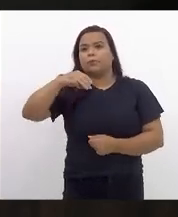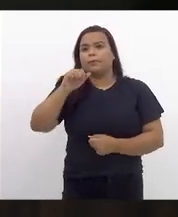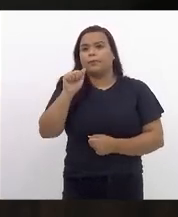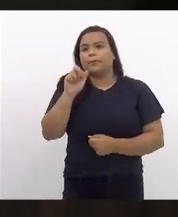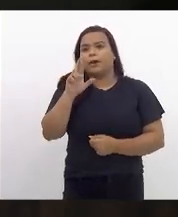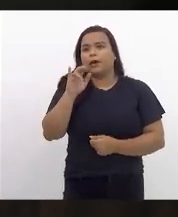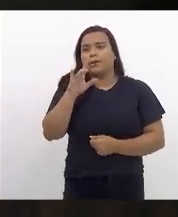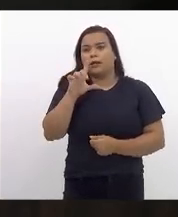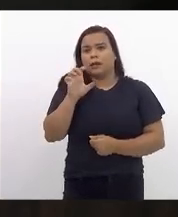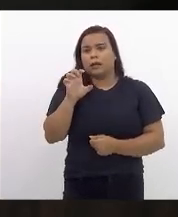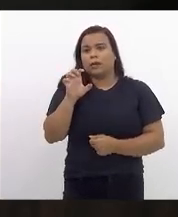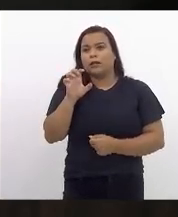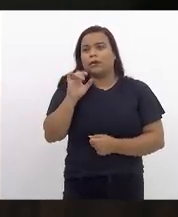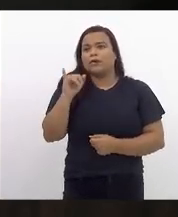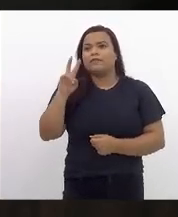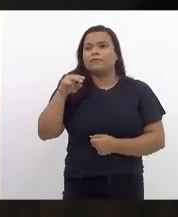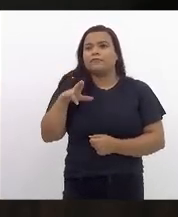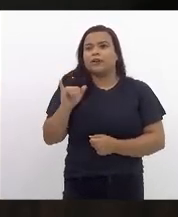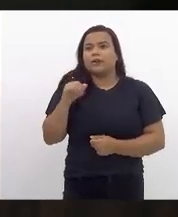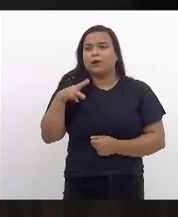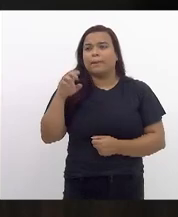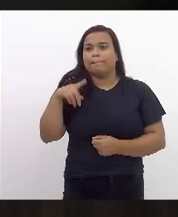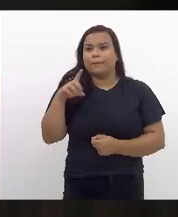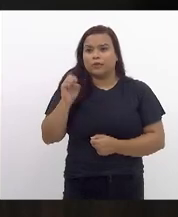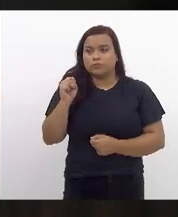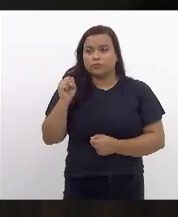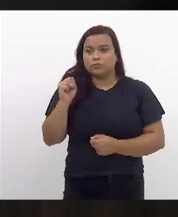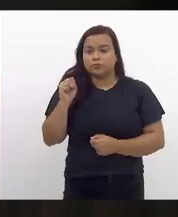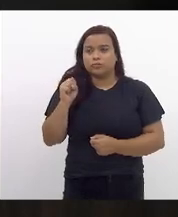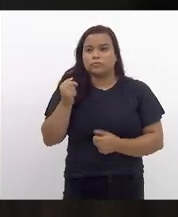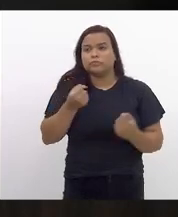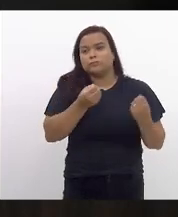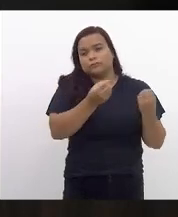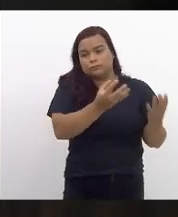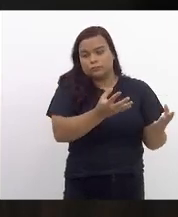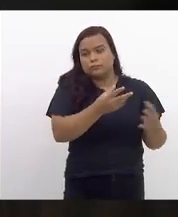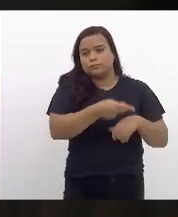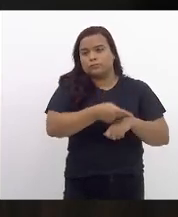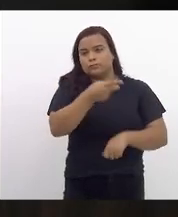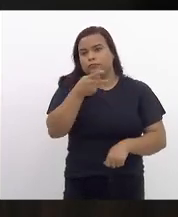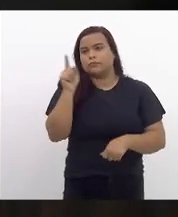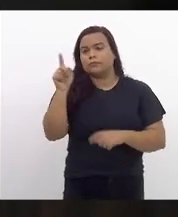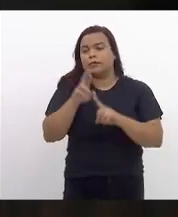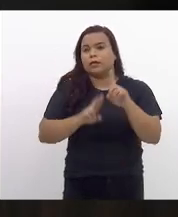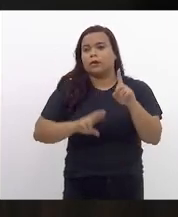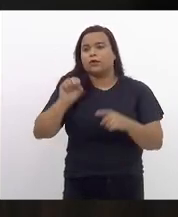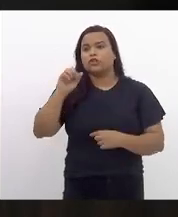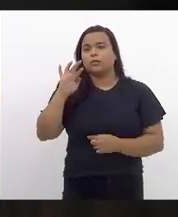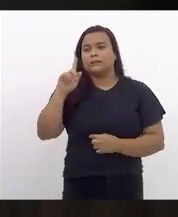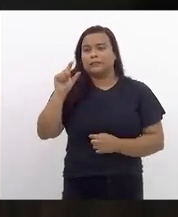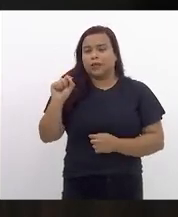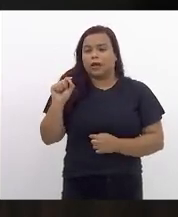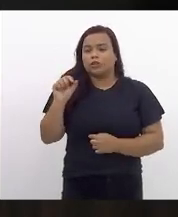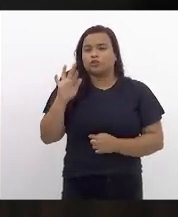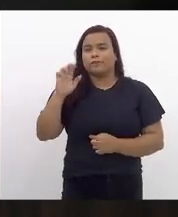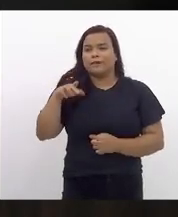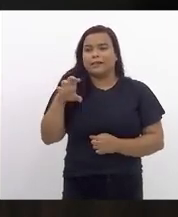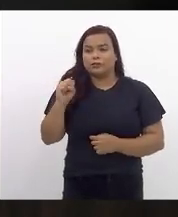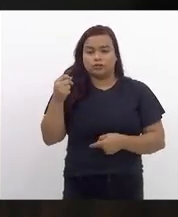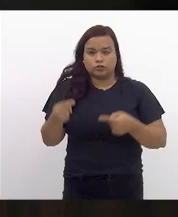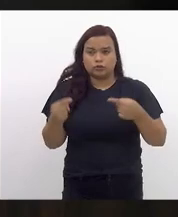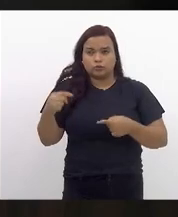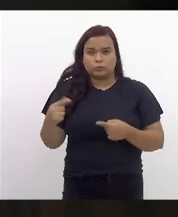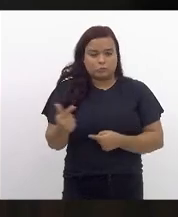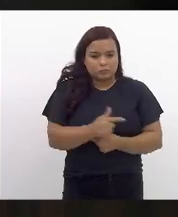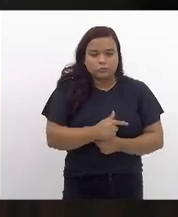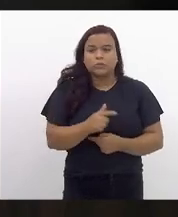Mendes dos Santos, presidente da Comissão de Normas Internas e Proposições Externas, favorável, relator, deputado Sérgio Fernandes. Em discussão, não havendo quem queira discutir, encerrada